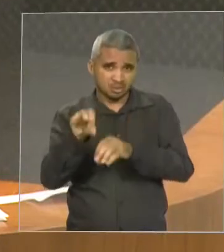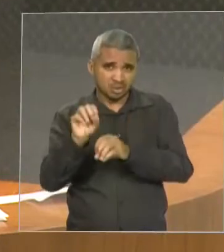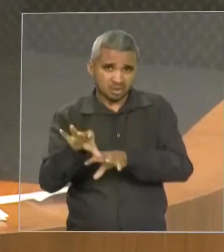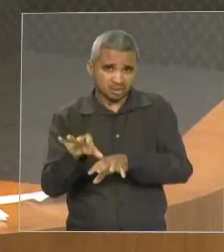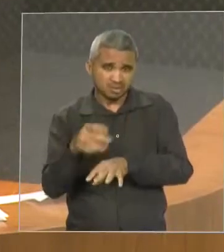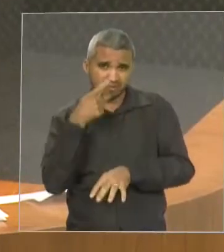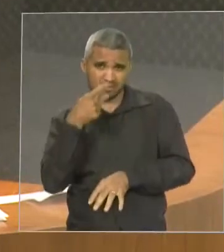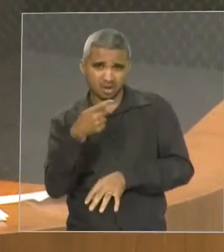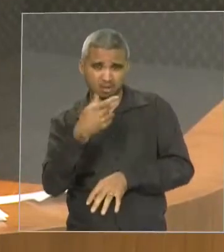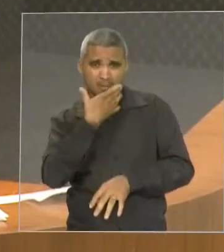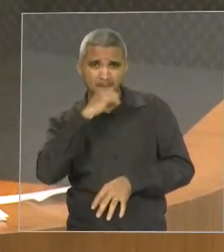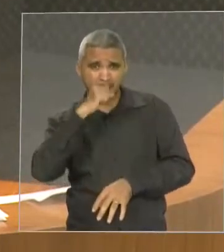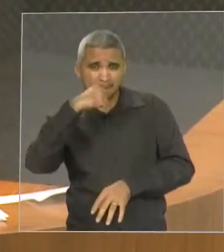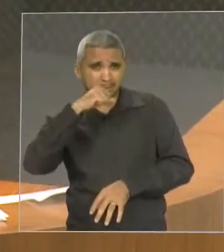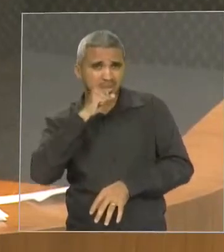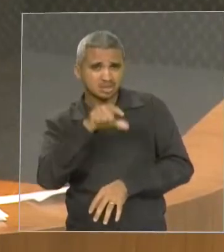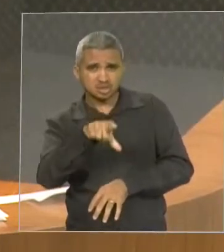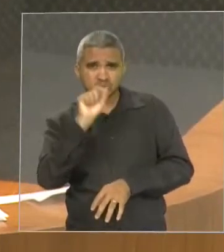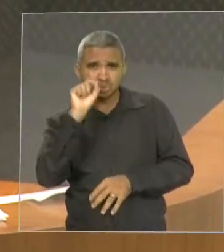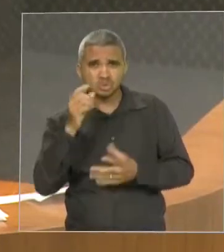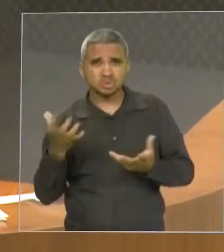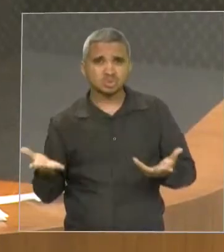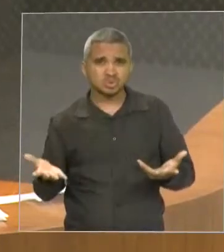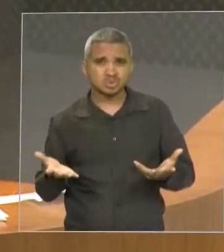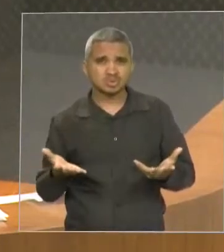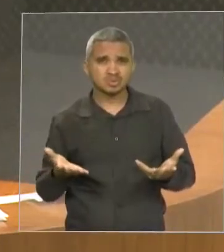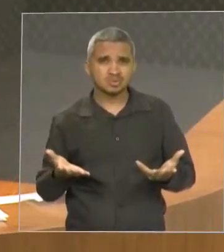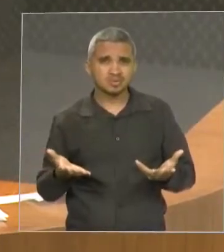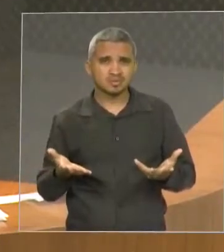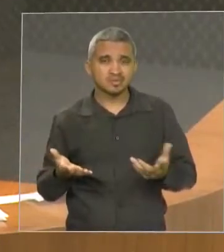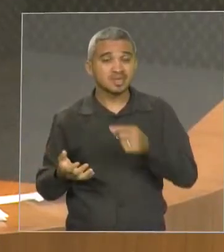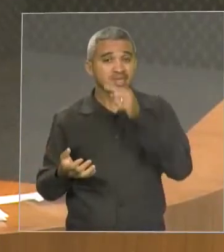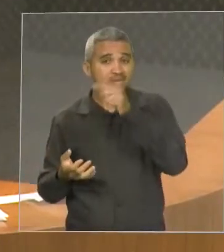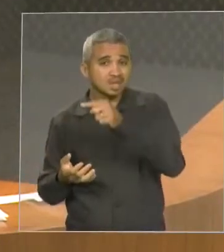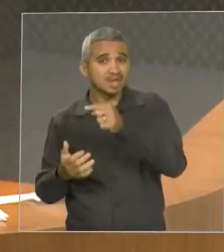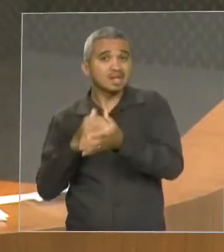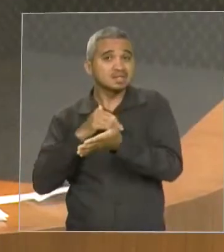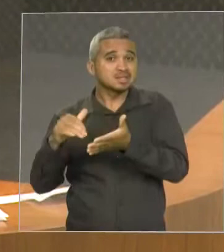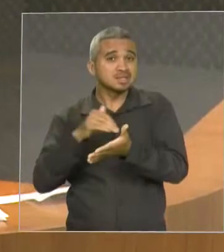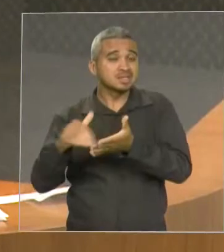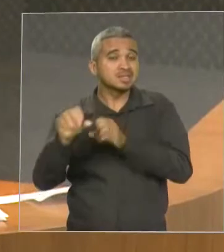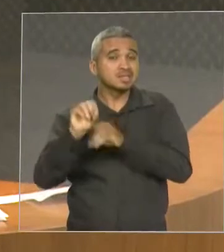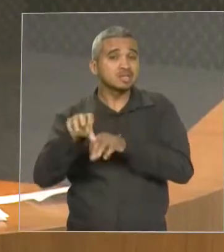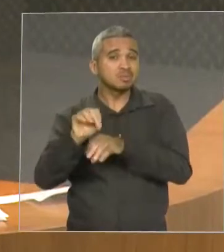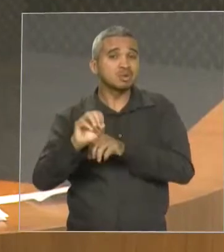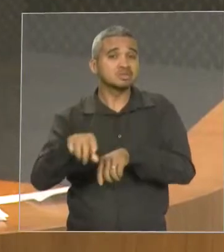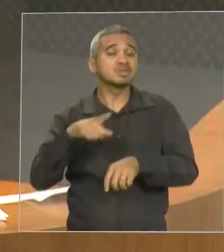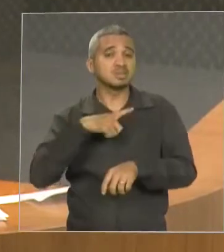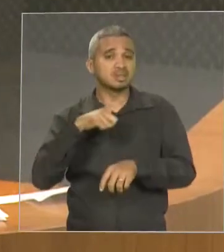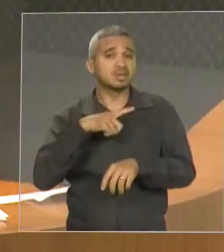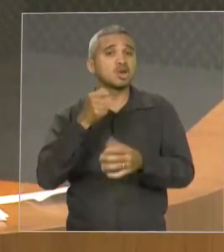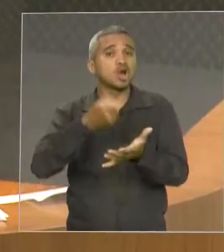pais que escolheram aquele lugar, ou ele é secretário de educação para dar transporte escolar, se a escola